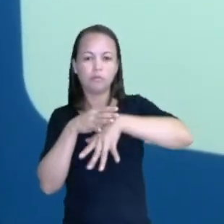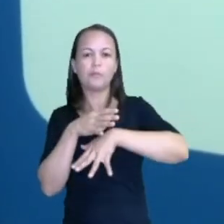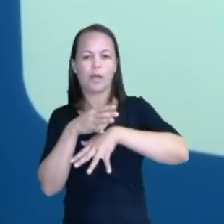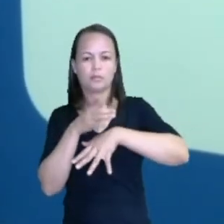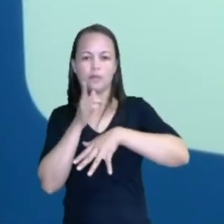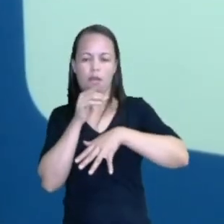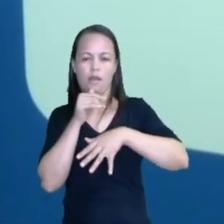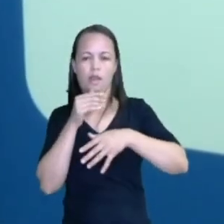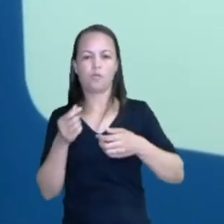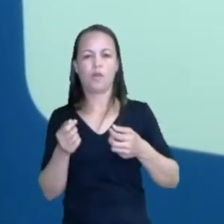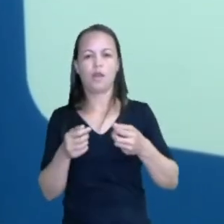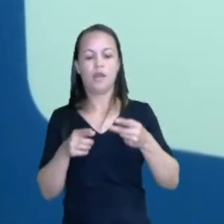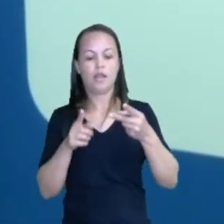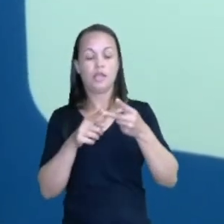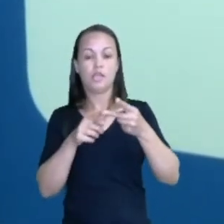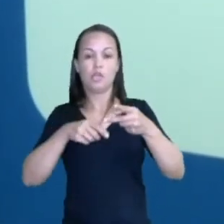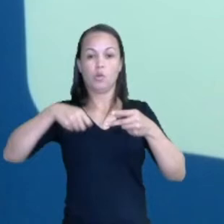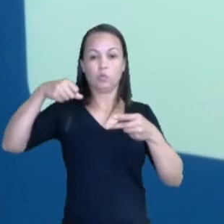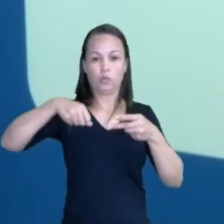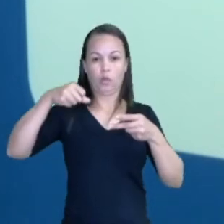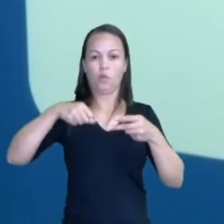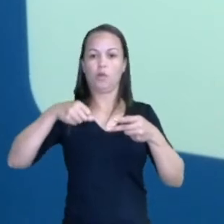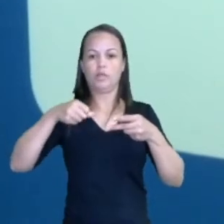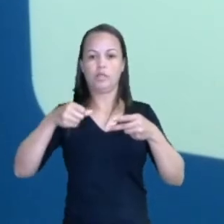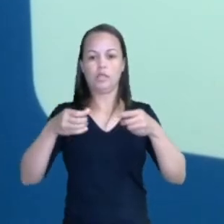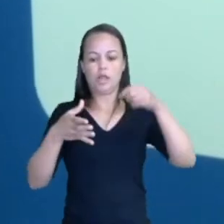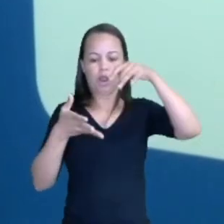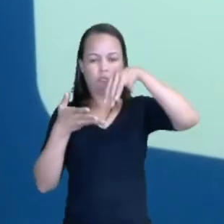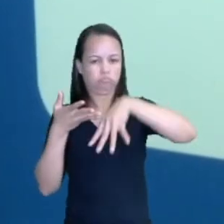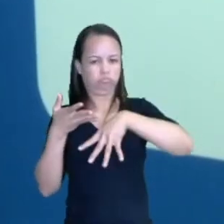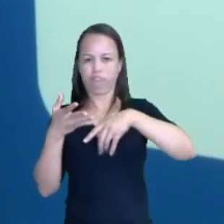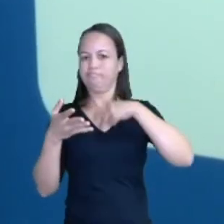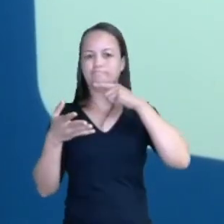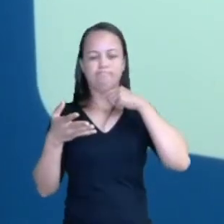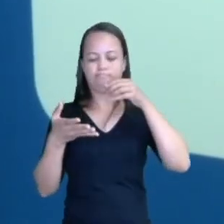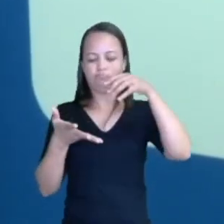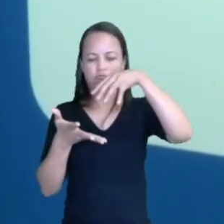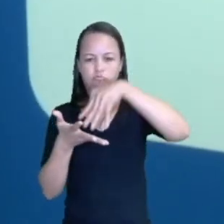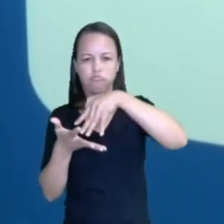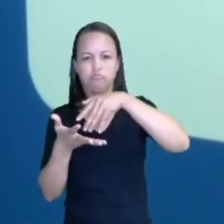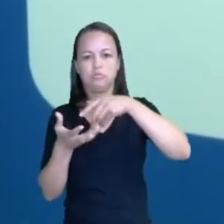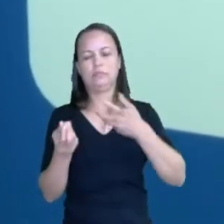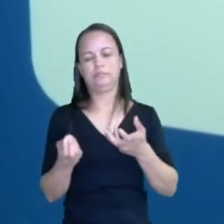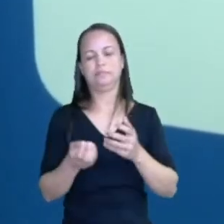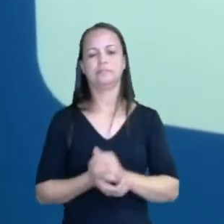permeável e a sacolinha plástica é altamente